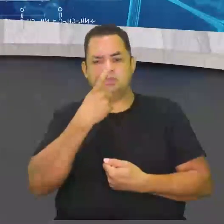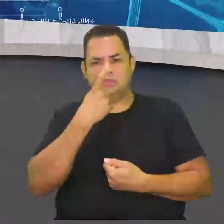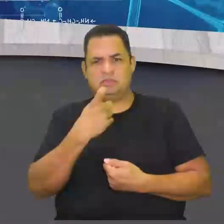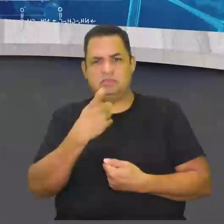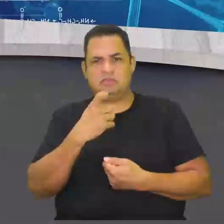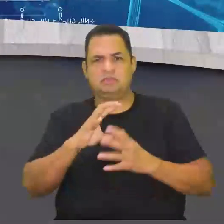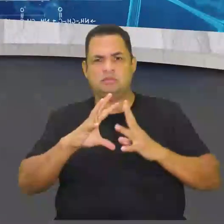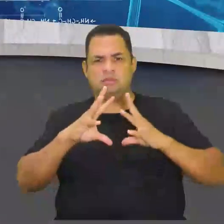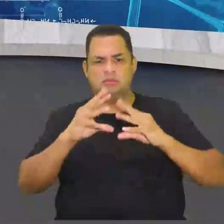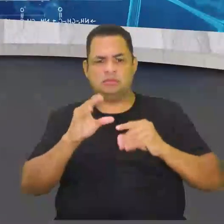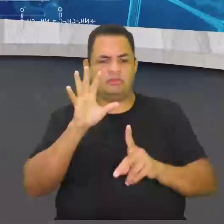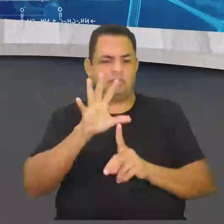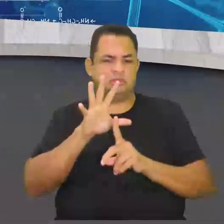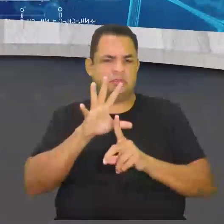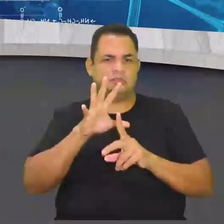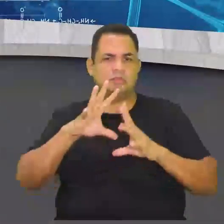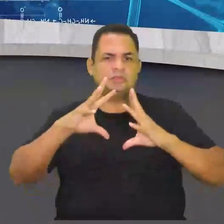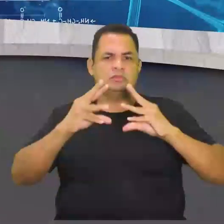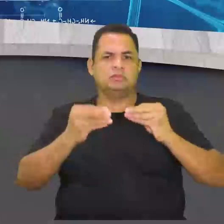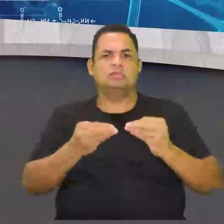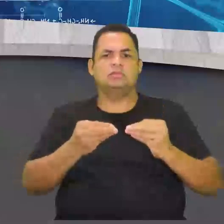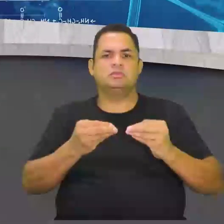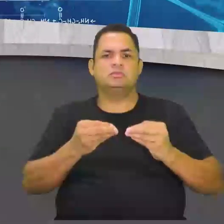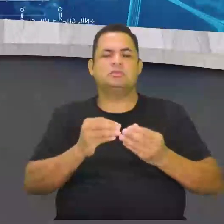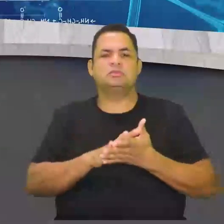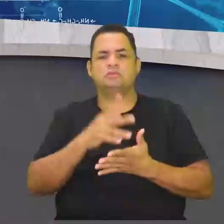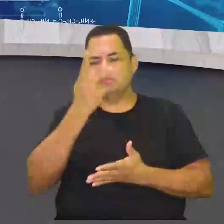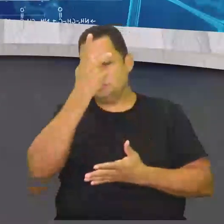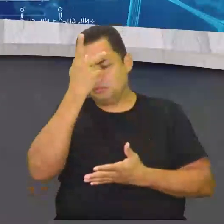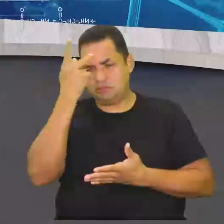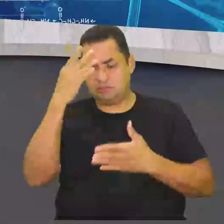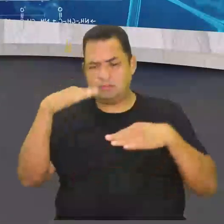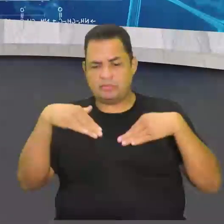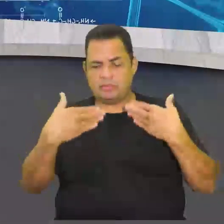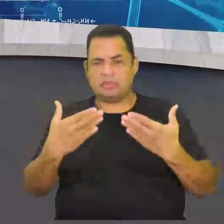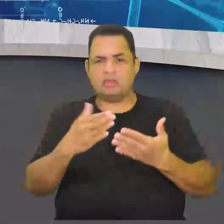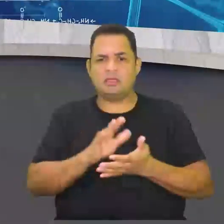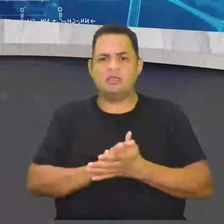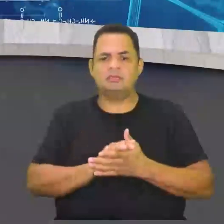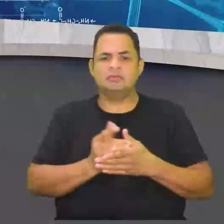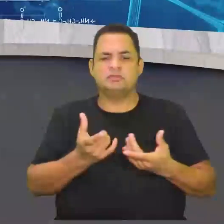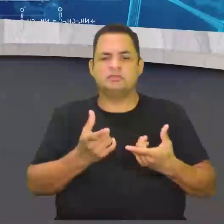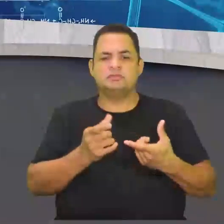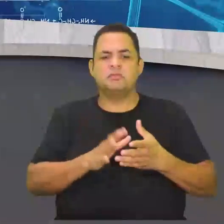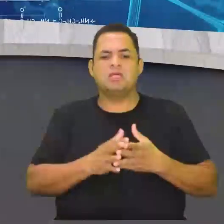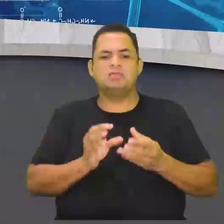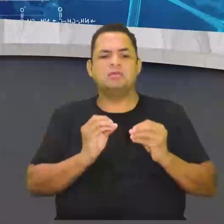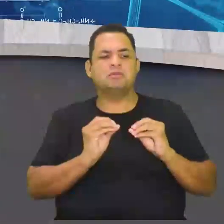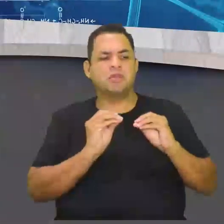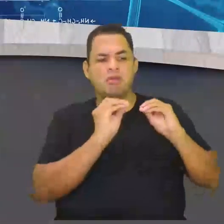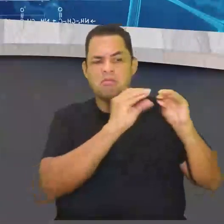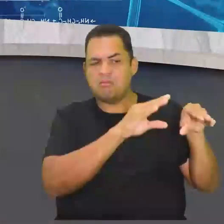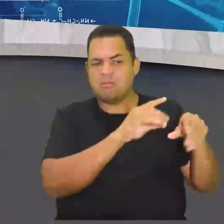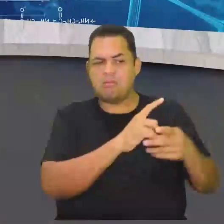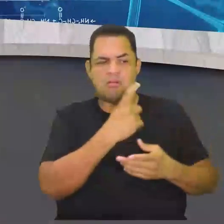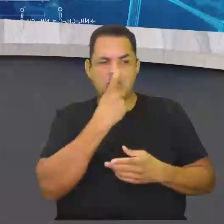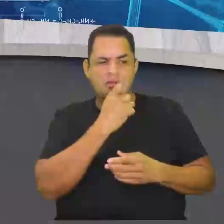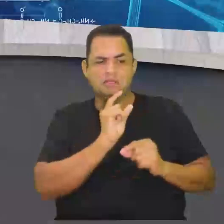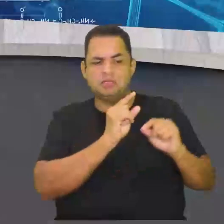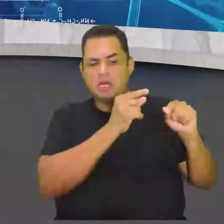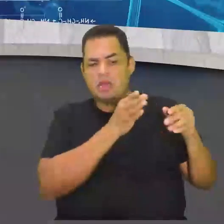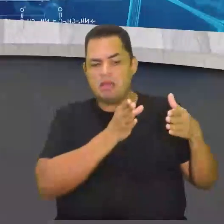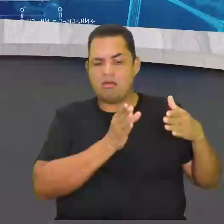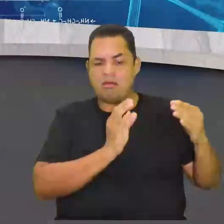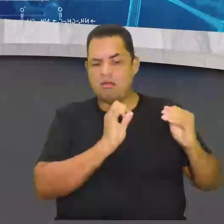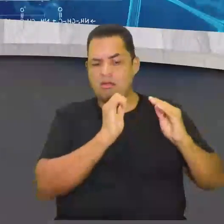que afeta todo mundo. Até porque se você começa a jogar lixo, por exemplo, no terreno baldio do lado da sua casa, daqui a pouco você